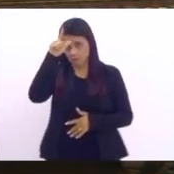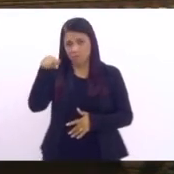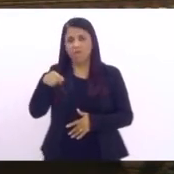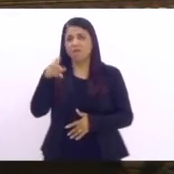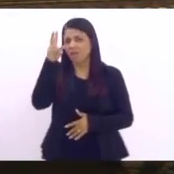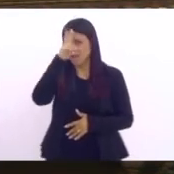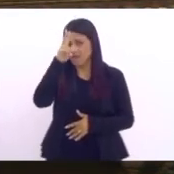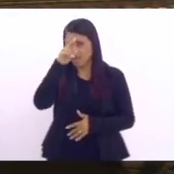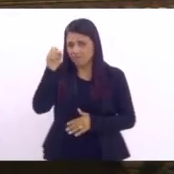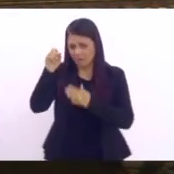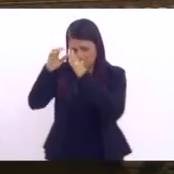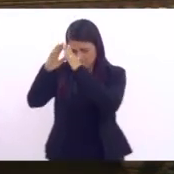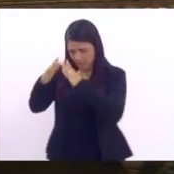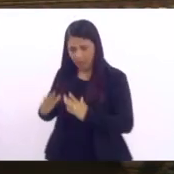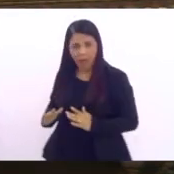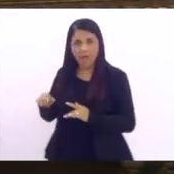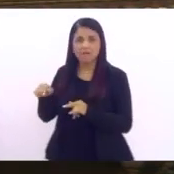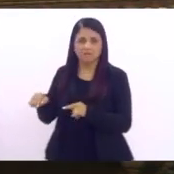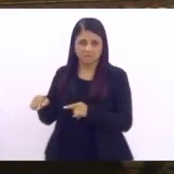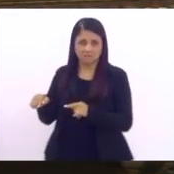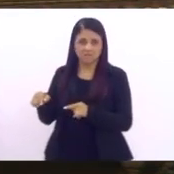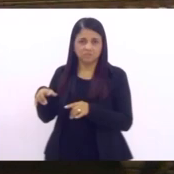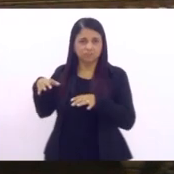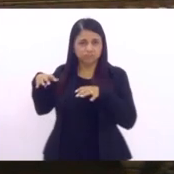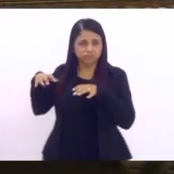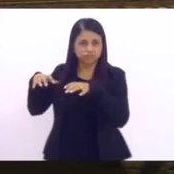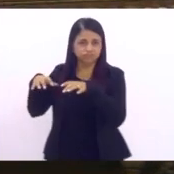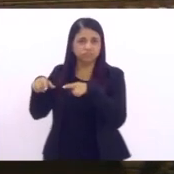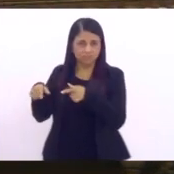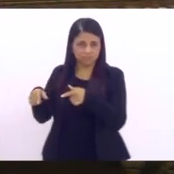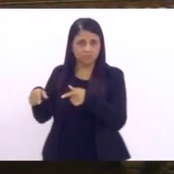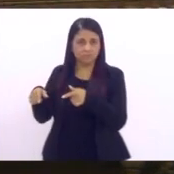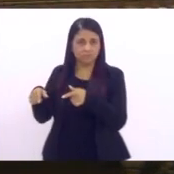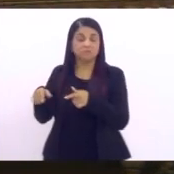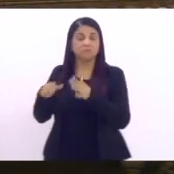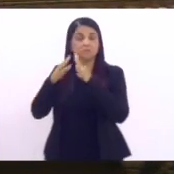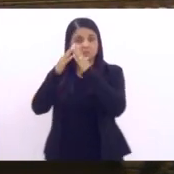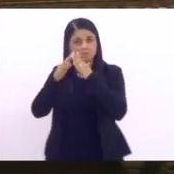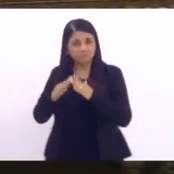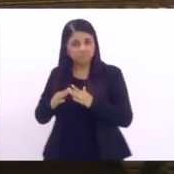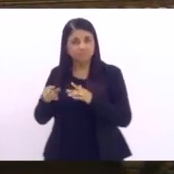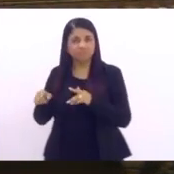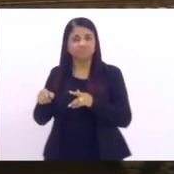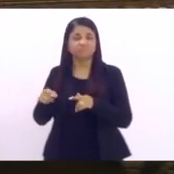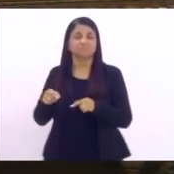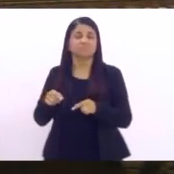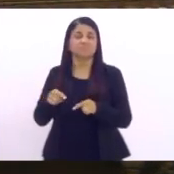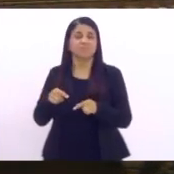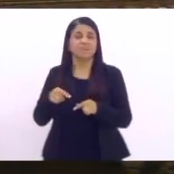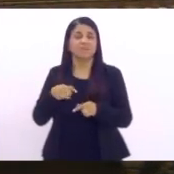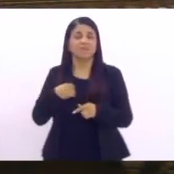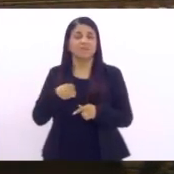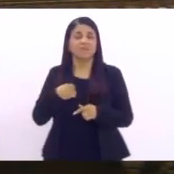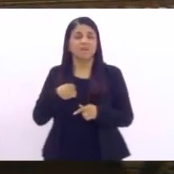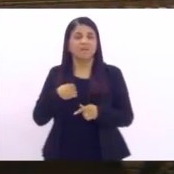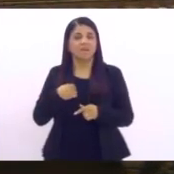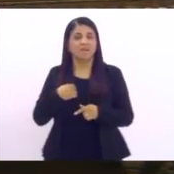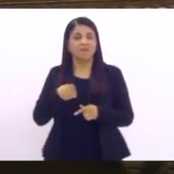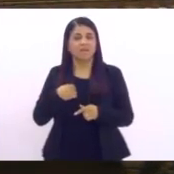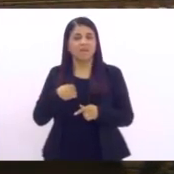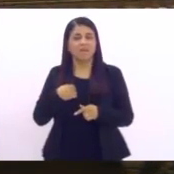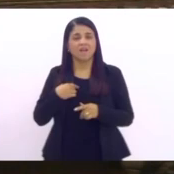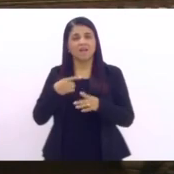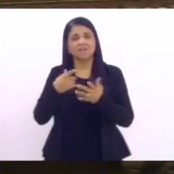e tragédias que muitas vezes, senhora presidenta, a gente vai relegar a tragédias com relação ao